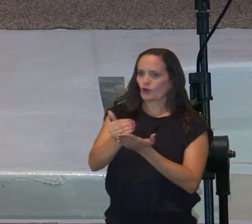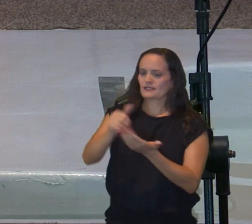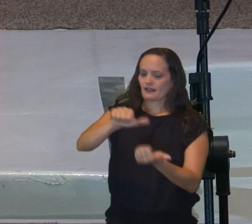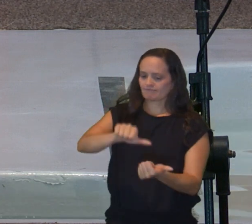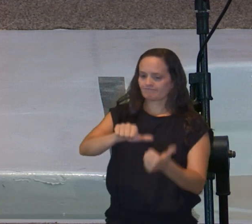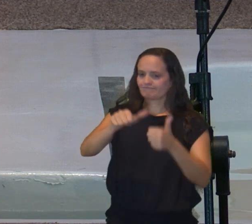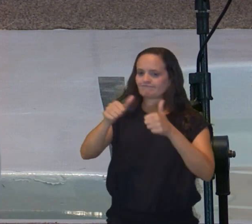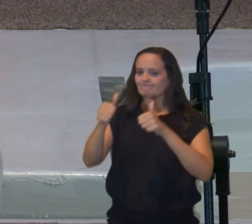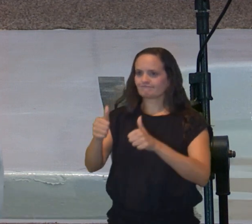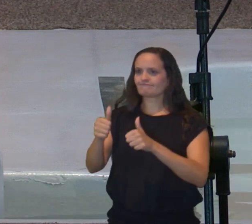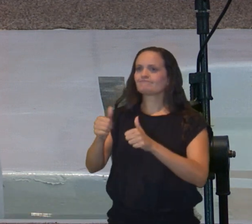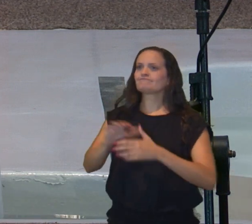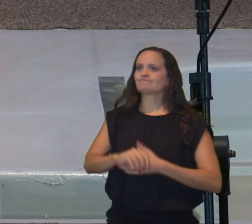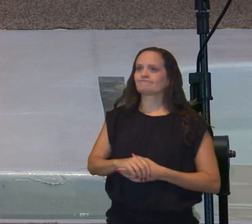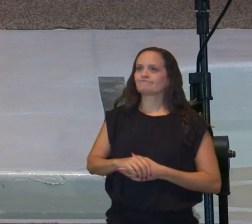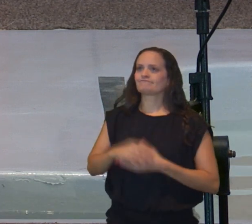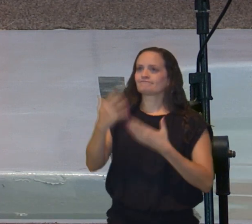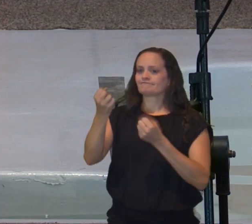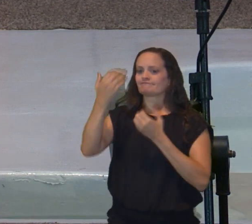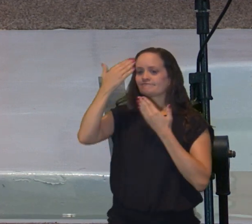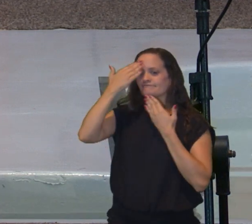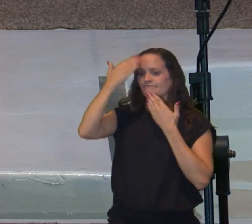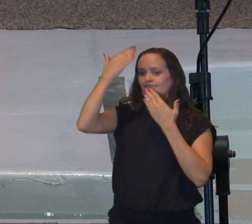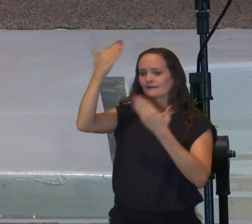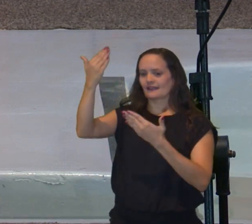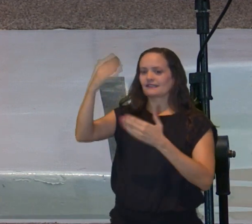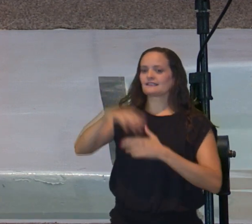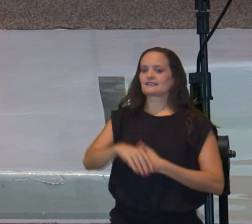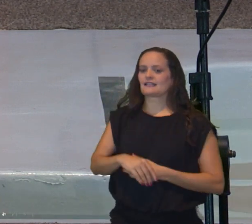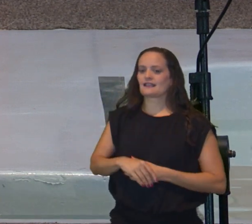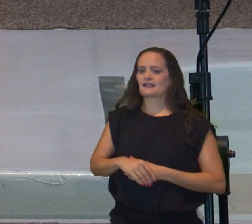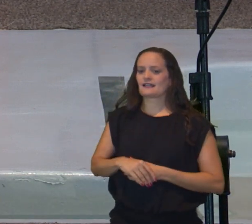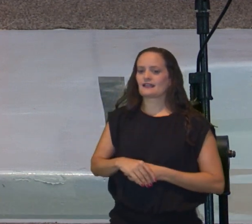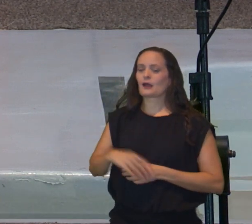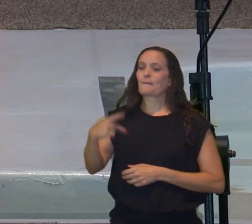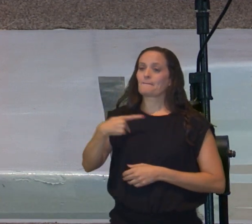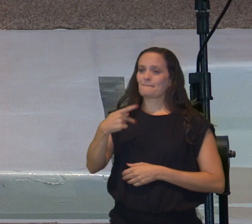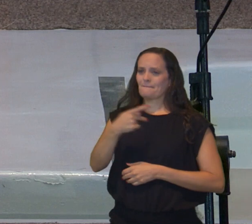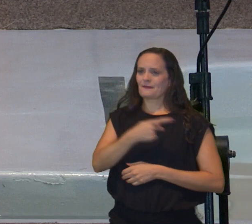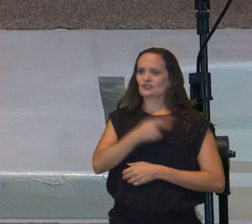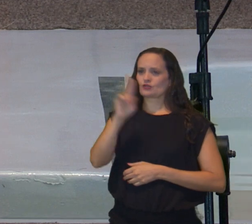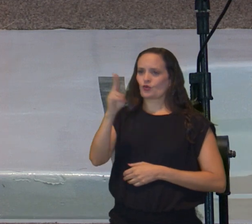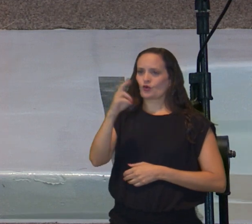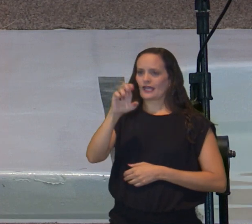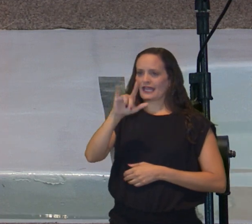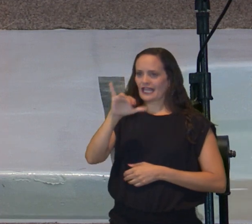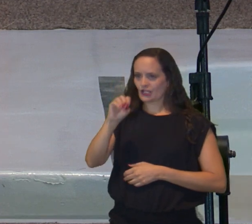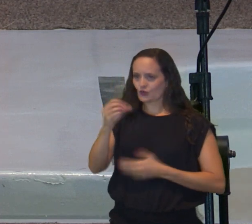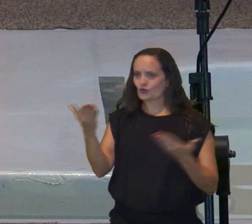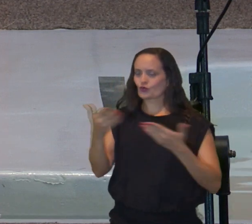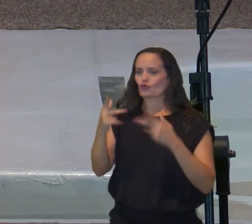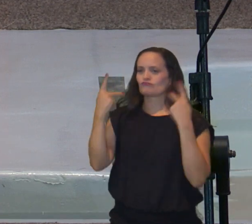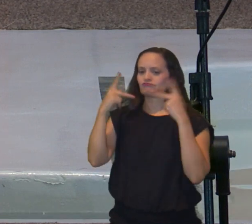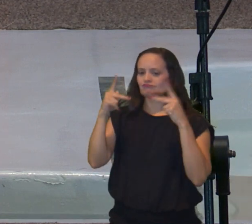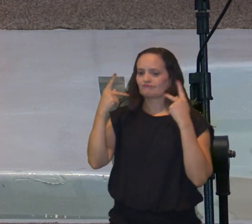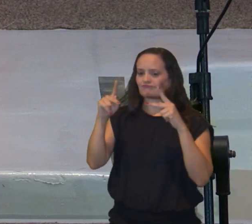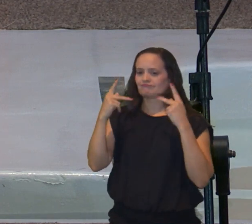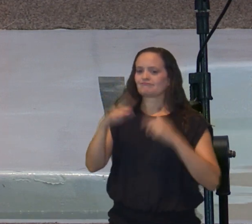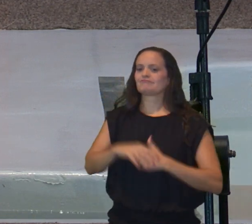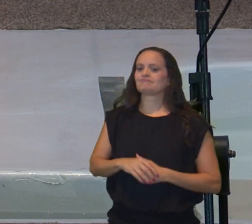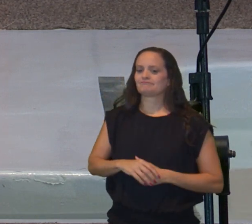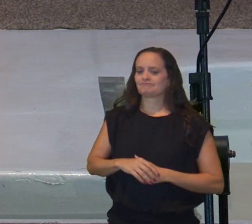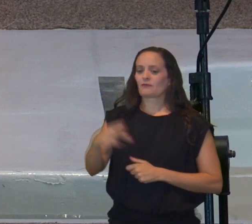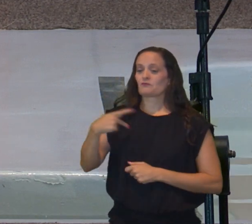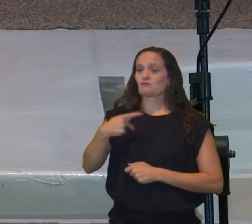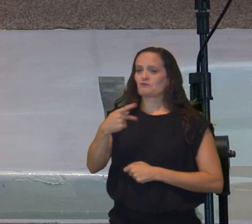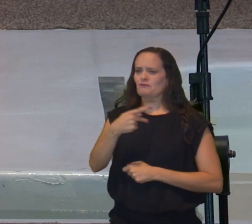tão especial. Eu quero agradecer ao pastor que trouxe a palavra do Senhor nesta manhã, pastor Hélio. Pastor Hélio é